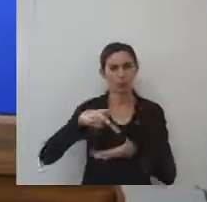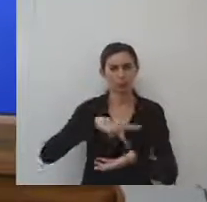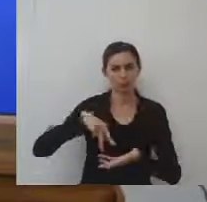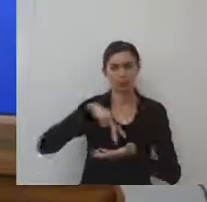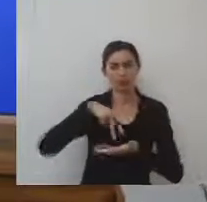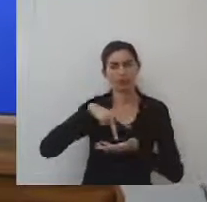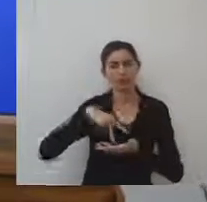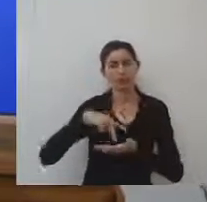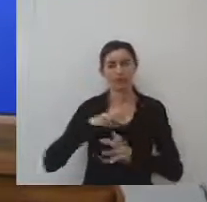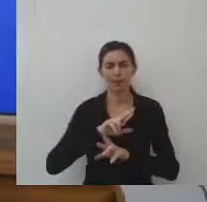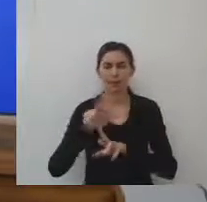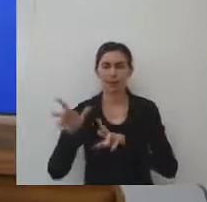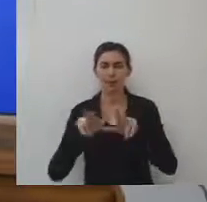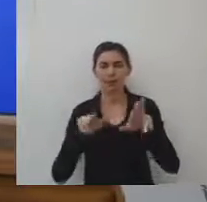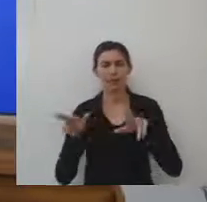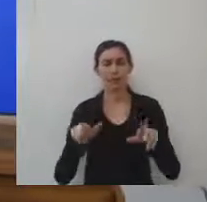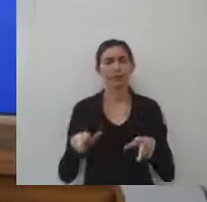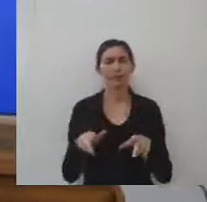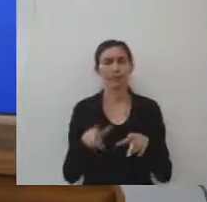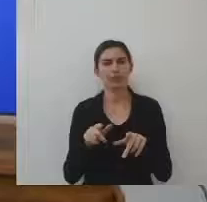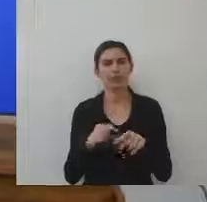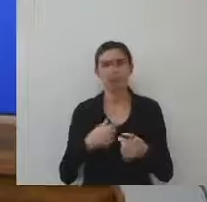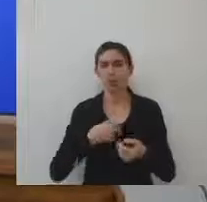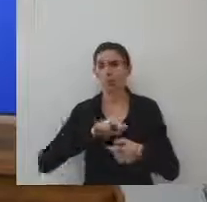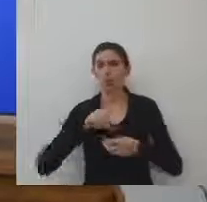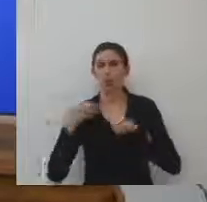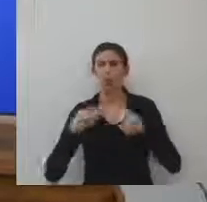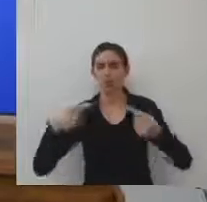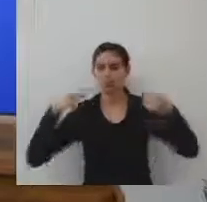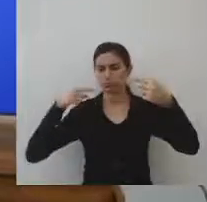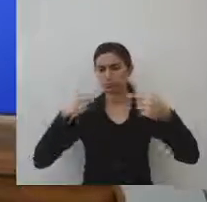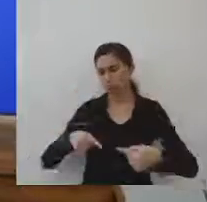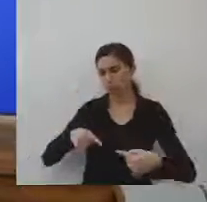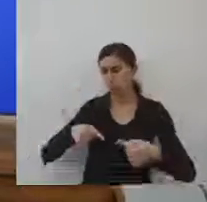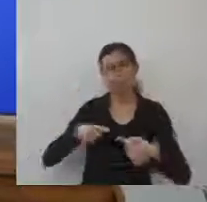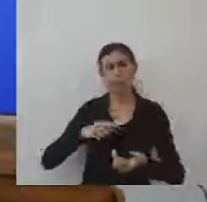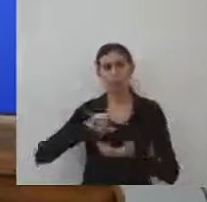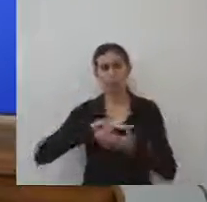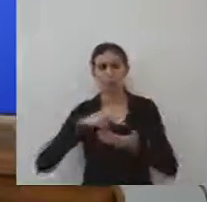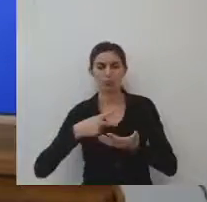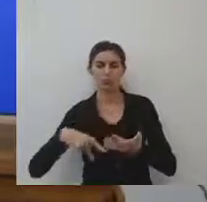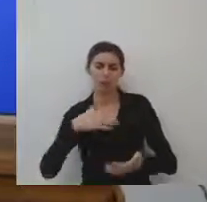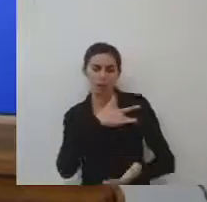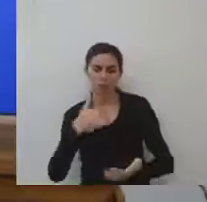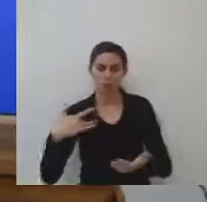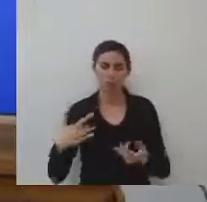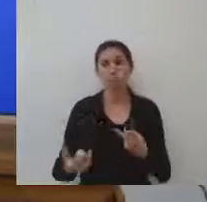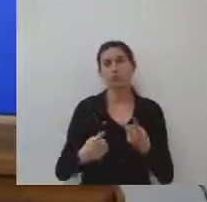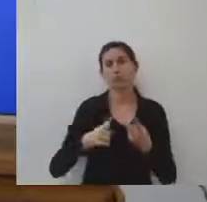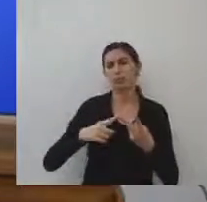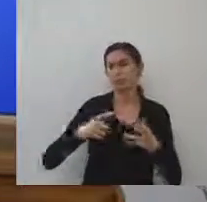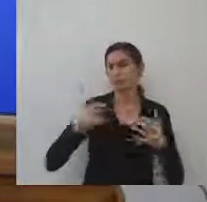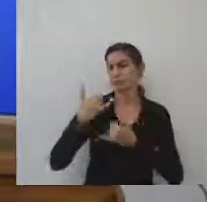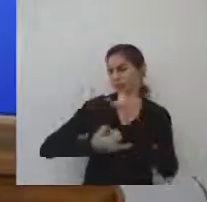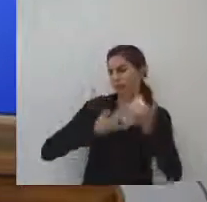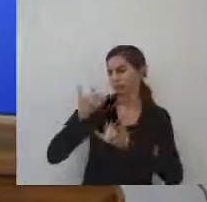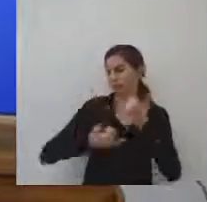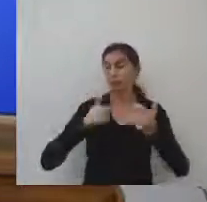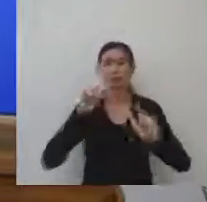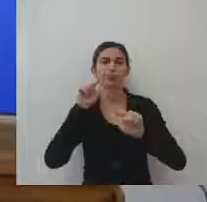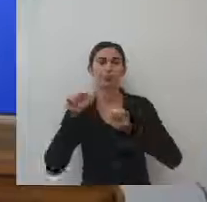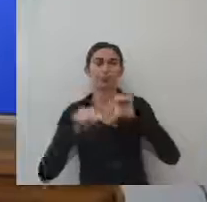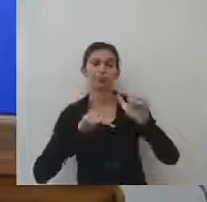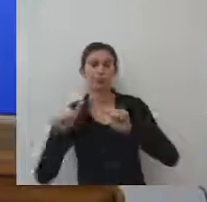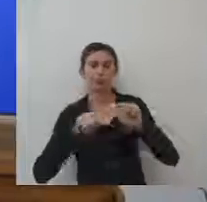dança, em vários contextos. No contexto competitivo, no contexto da saúde, do lazer e do